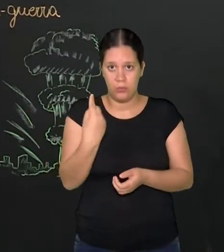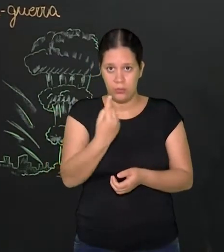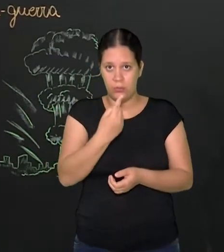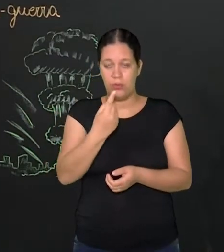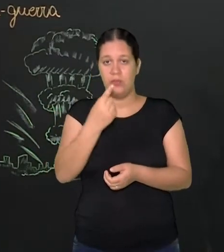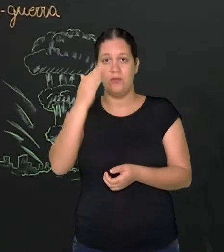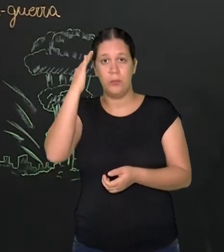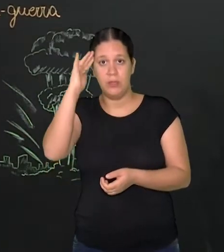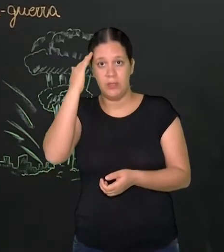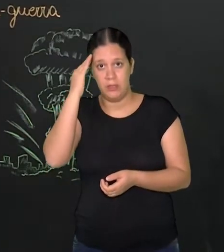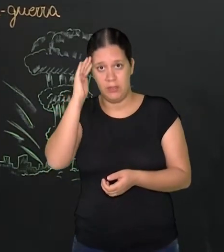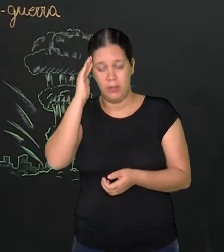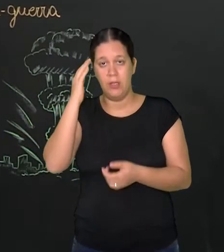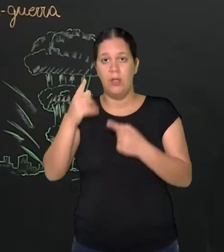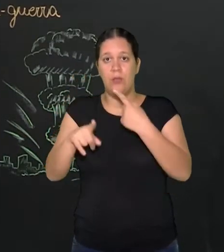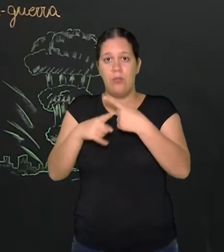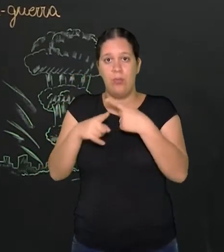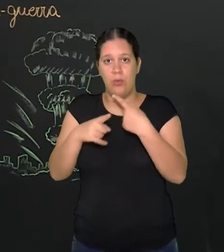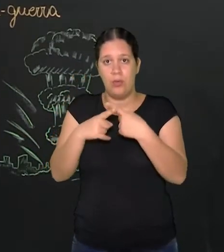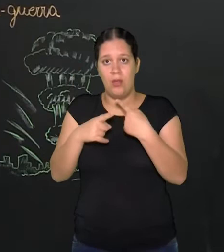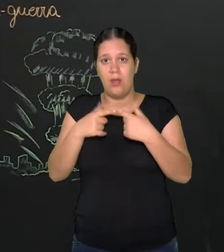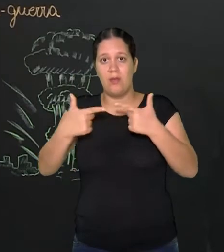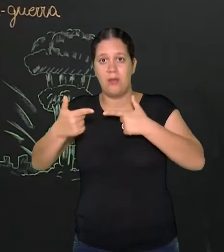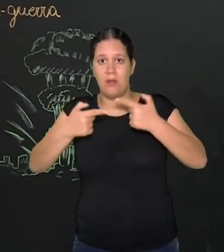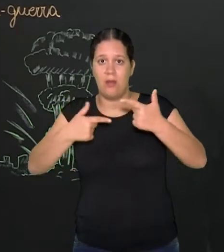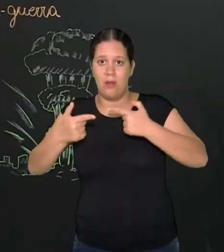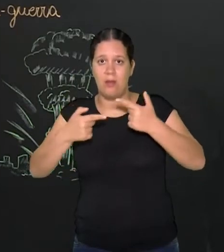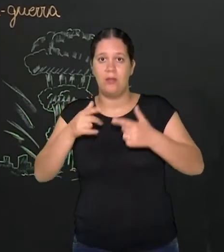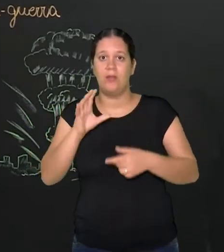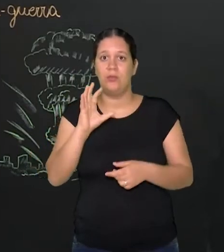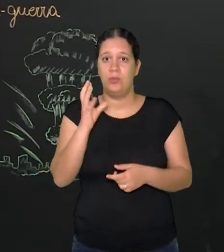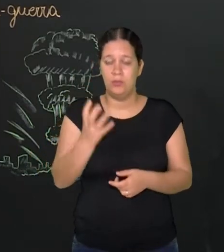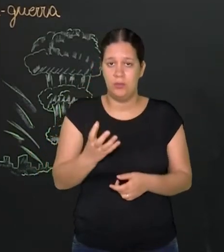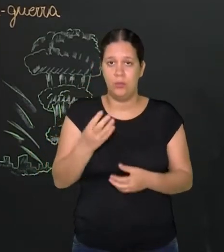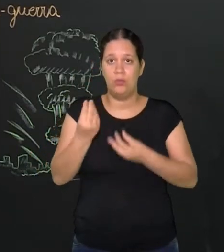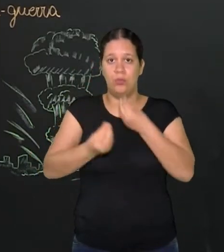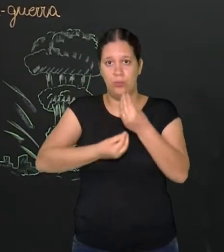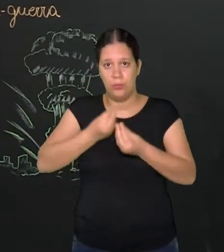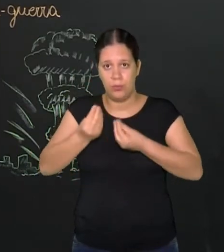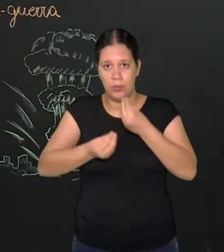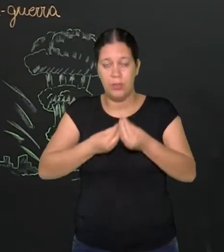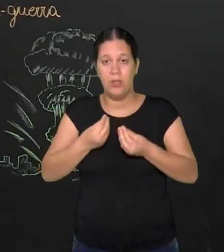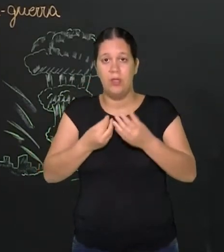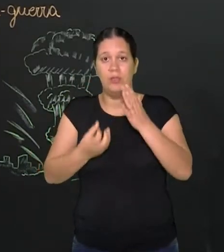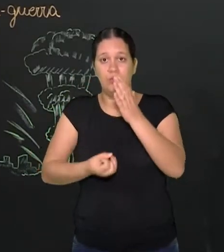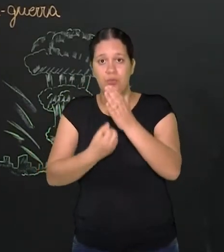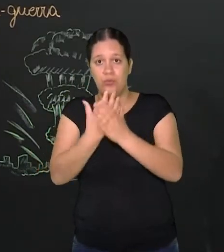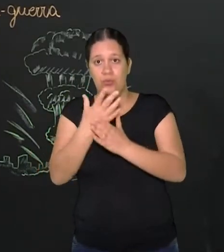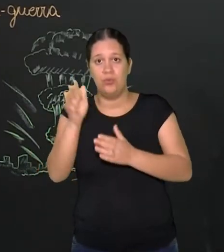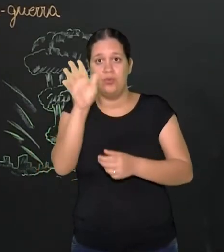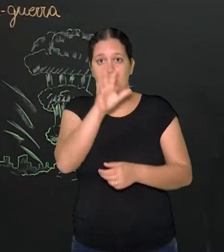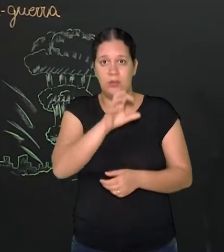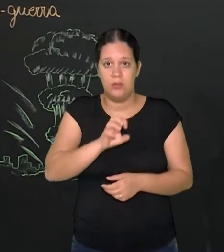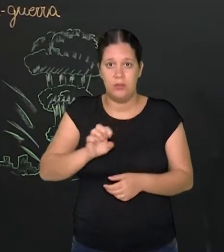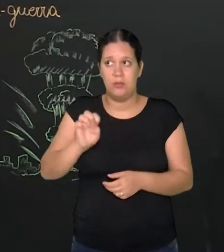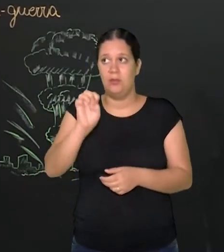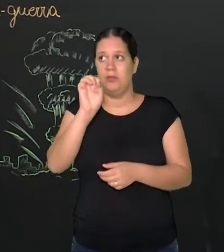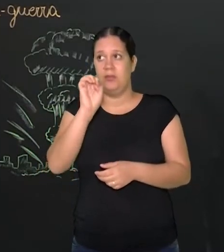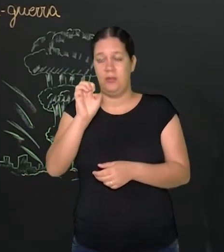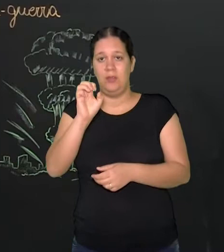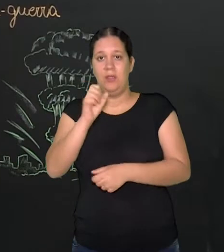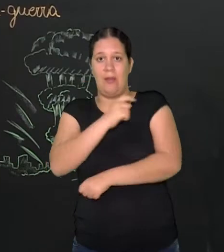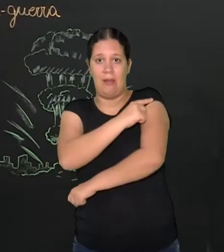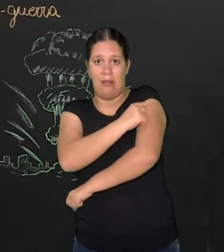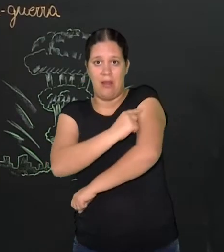Primeira coisa é que não dá para entender por que essa guerra aconteceu se você não tiver em mente que tinham surgido na Europa as